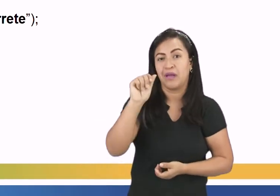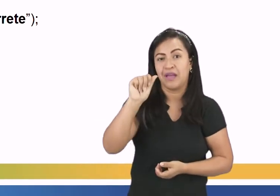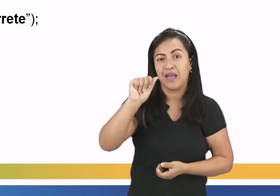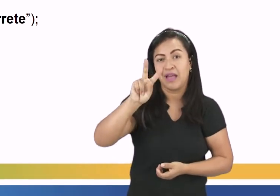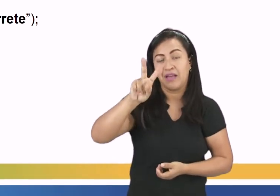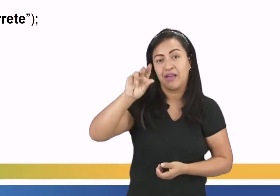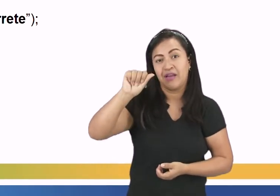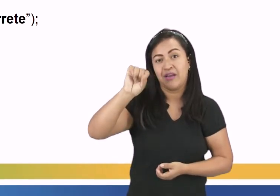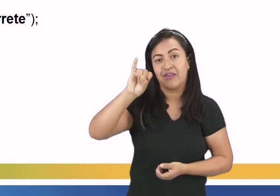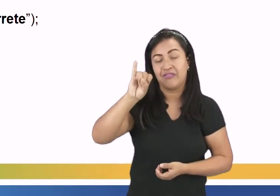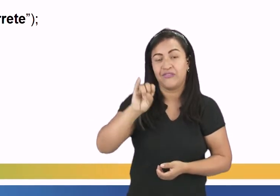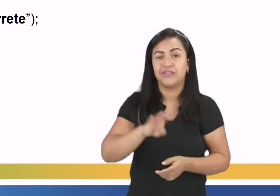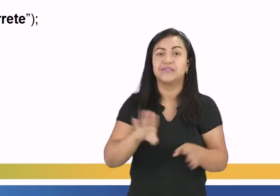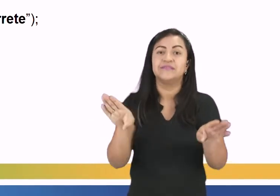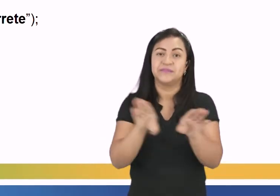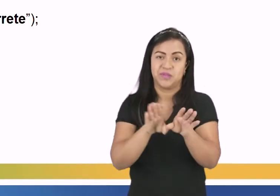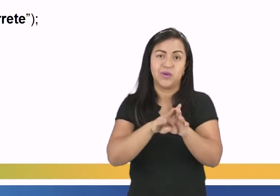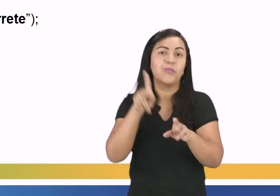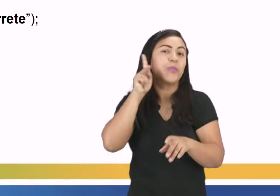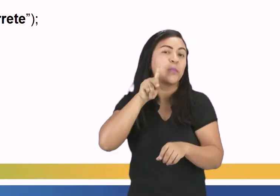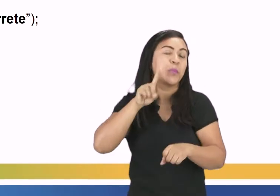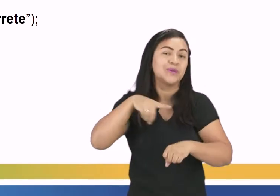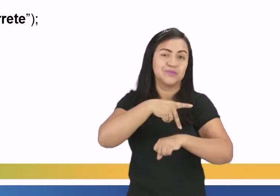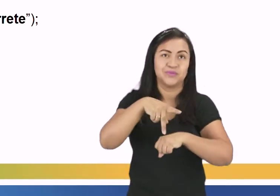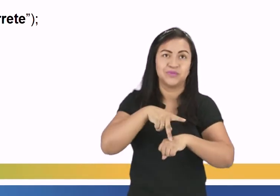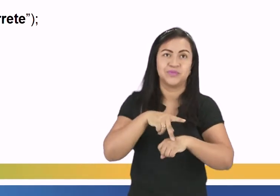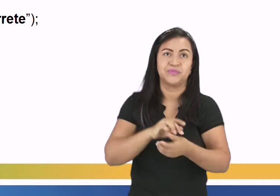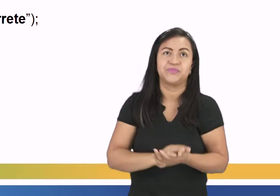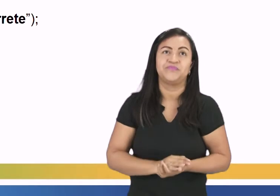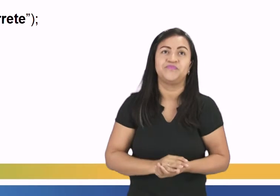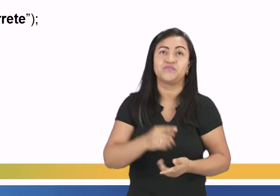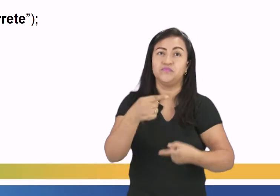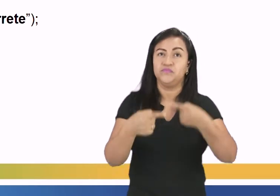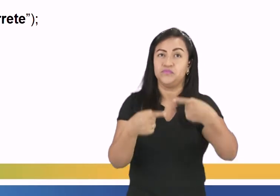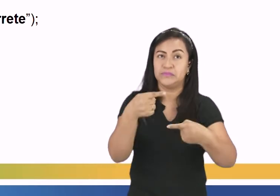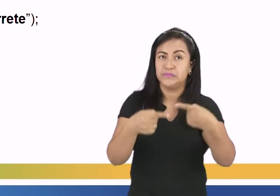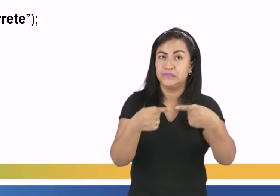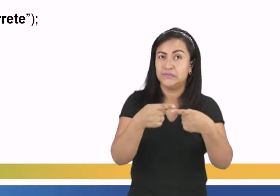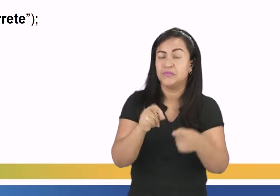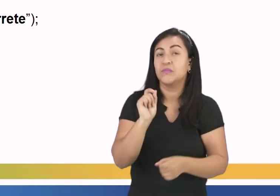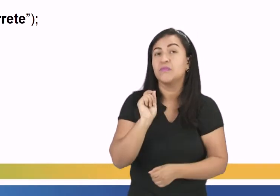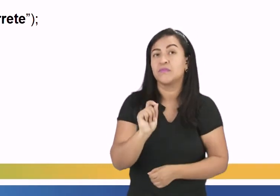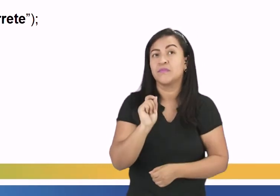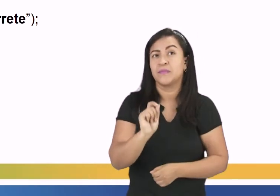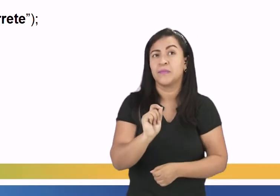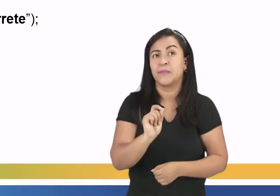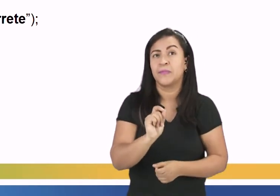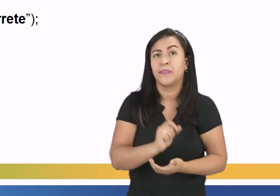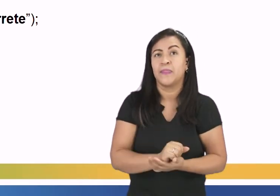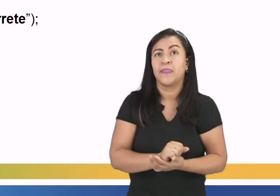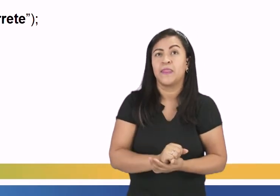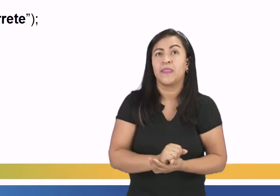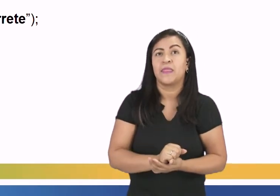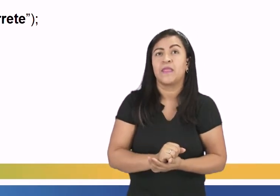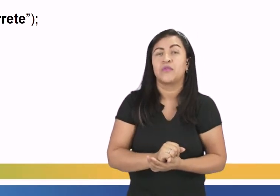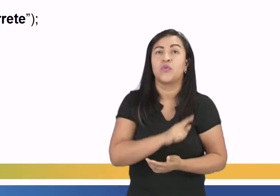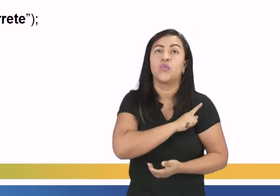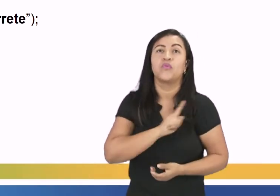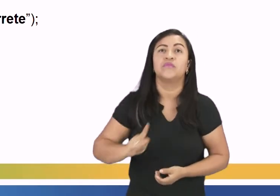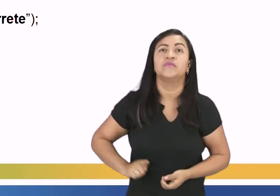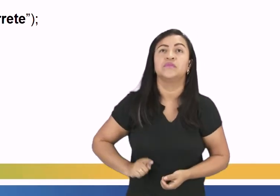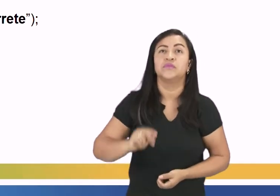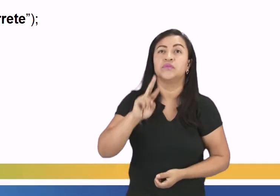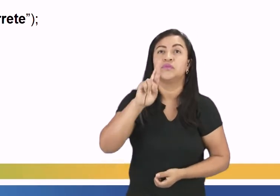Política de Big Stick. Essa política ela tornou-se explícita no governo de Theodore